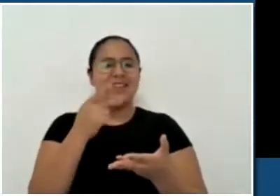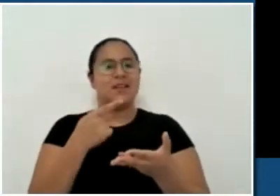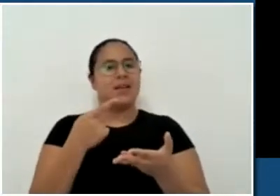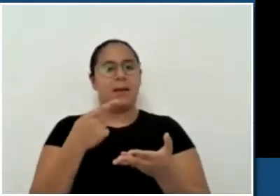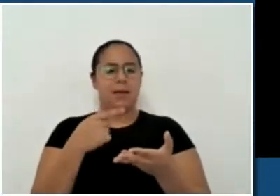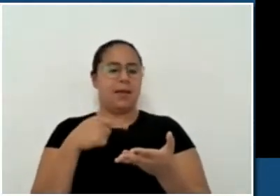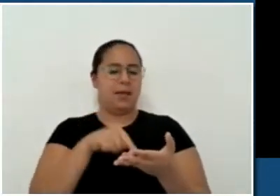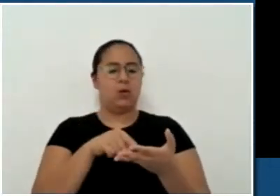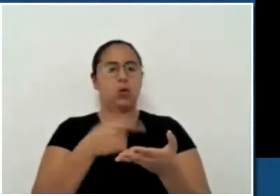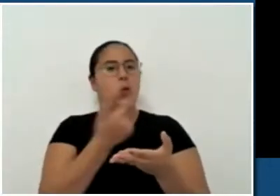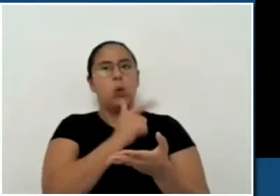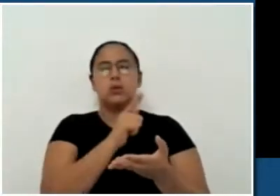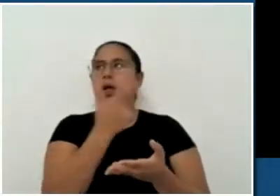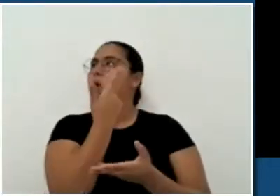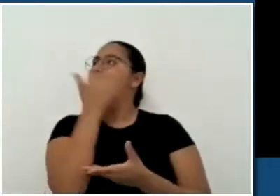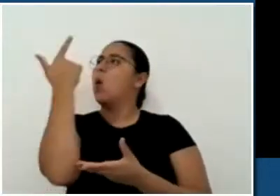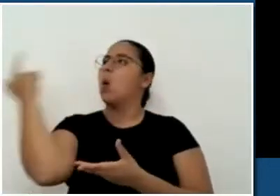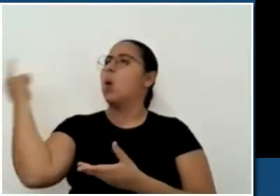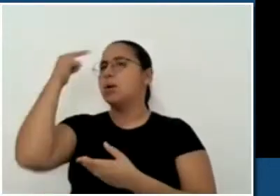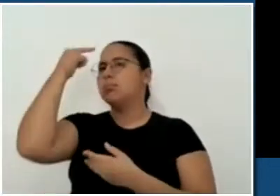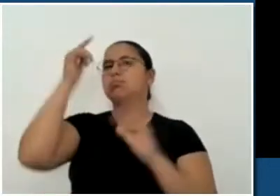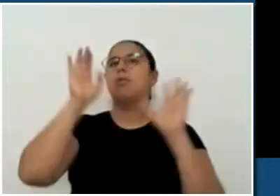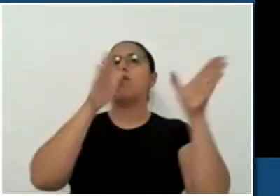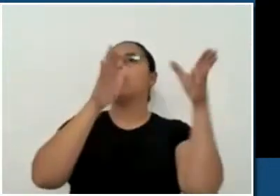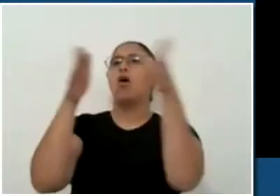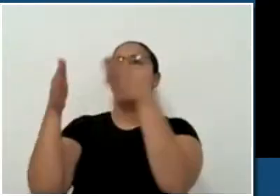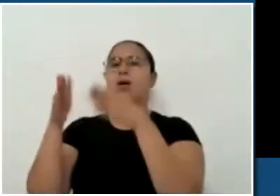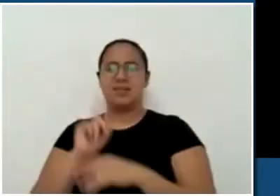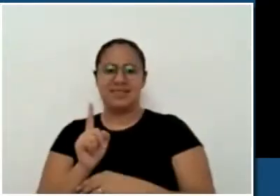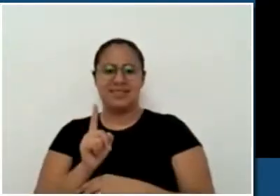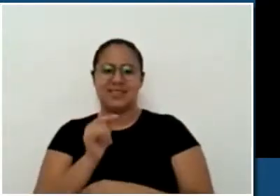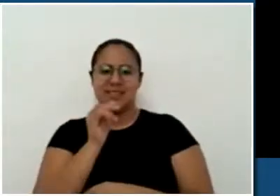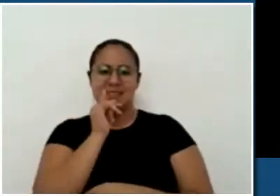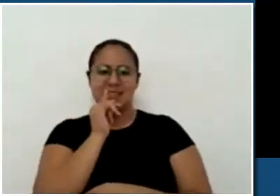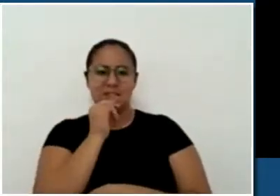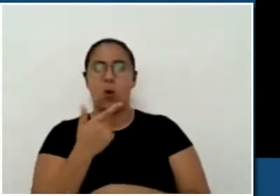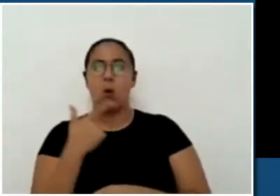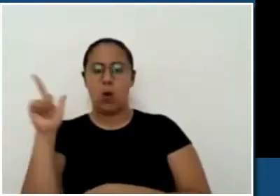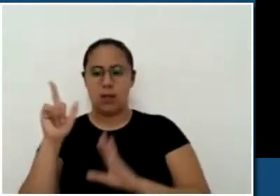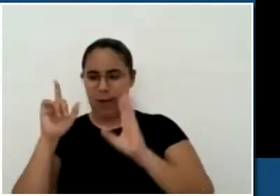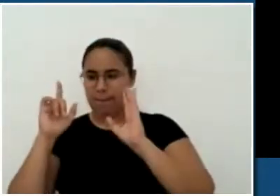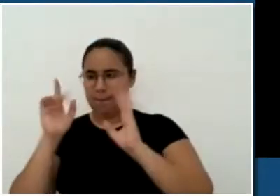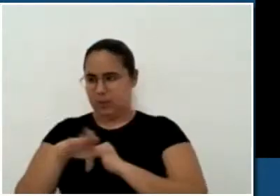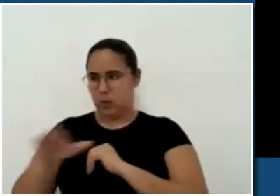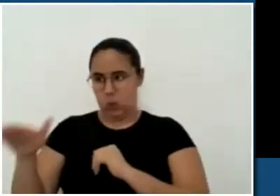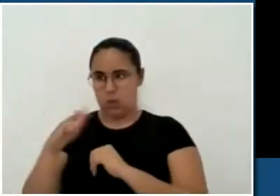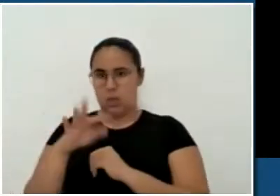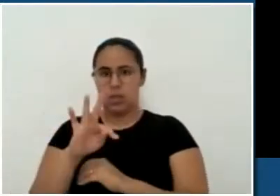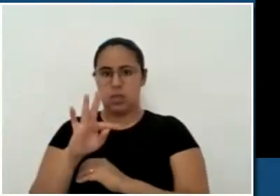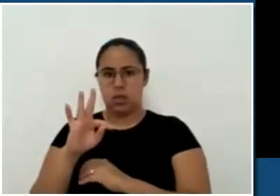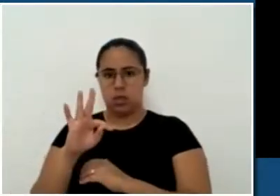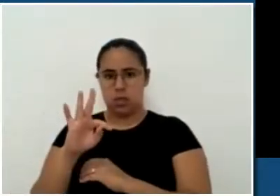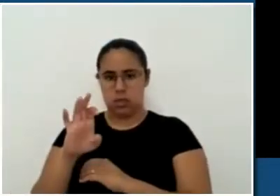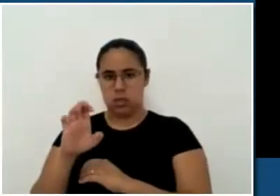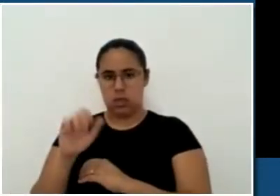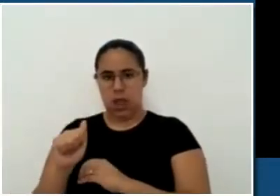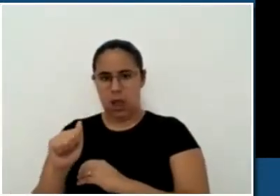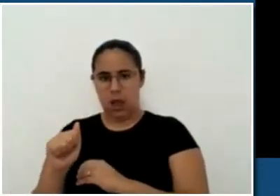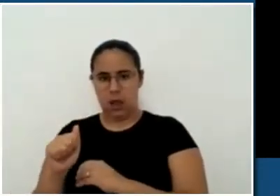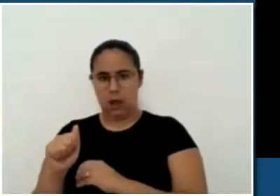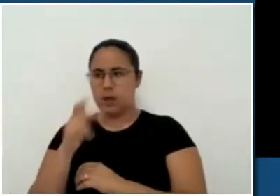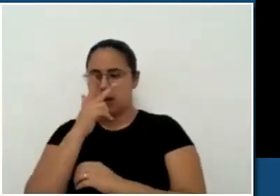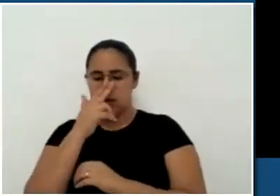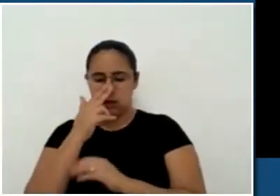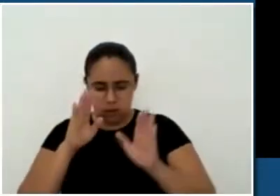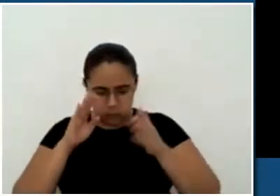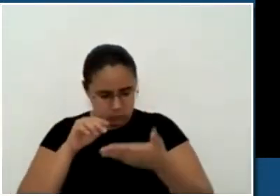Então, por exemplo, você dá um brinquedo novo para uma criança com TEA, ele não compartilha o olhar, ele fica no brinquedo, ele não olha para